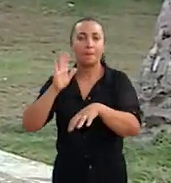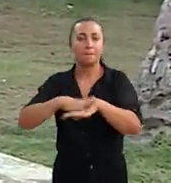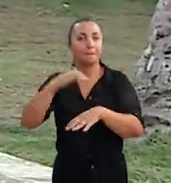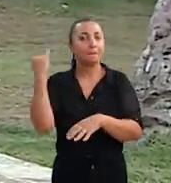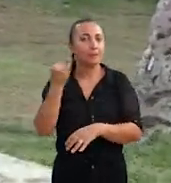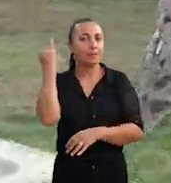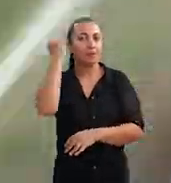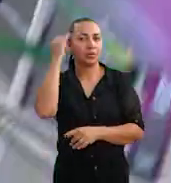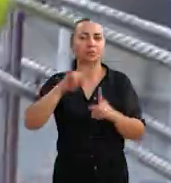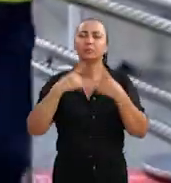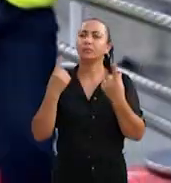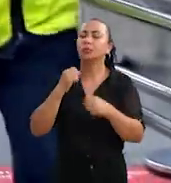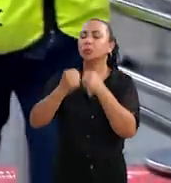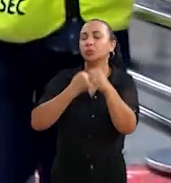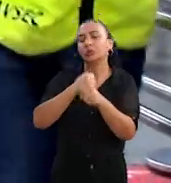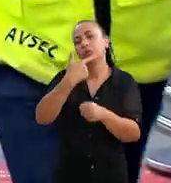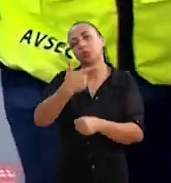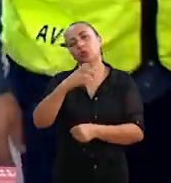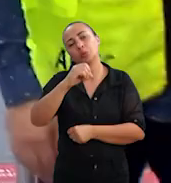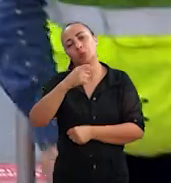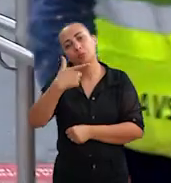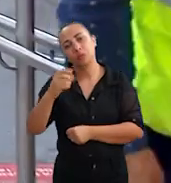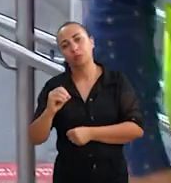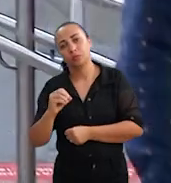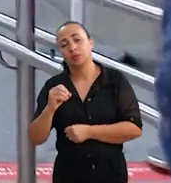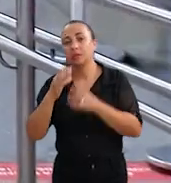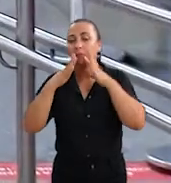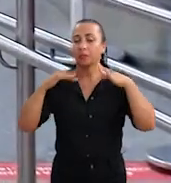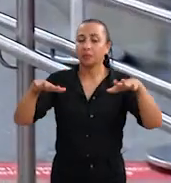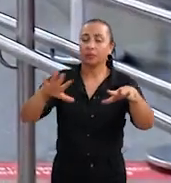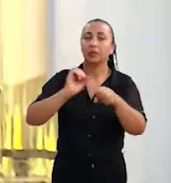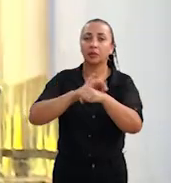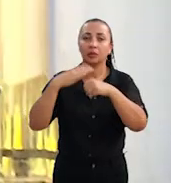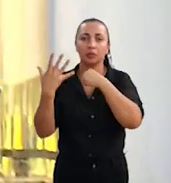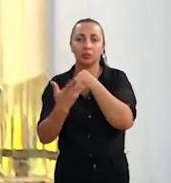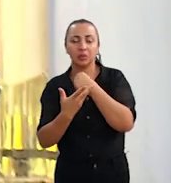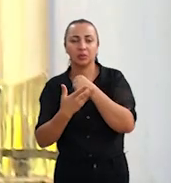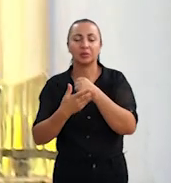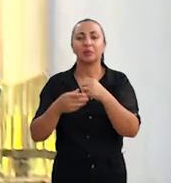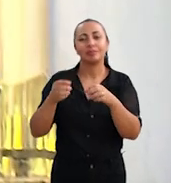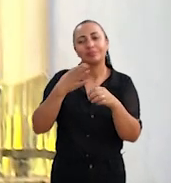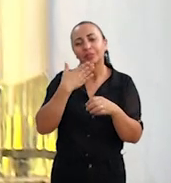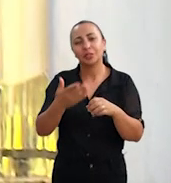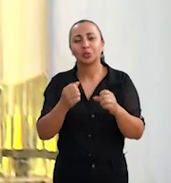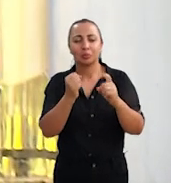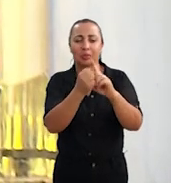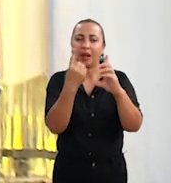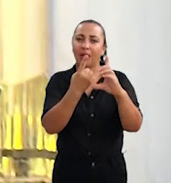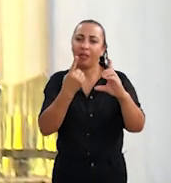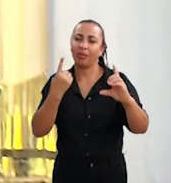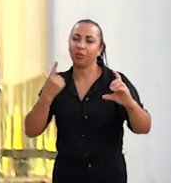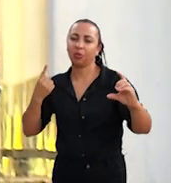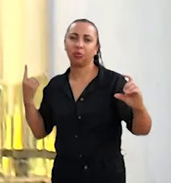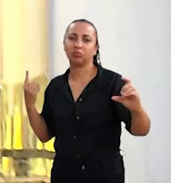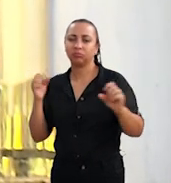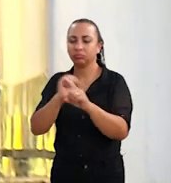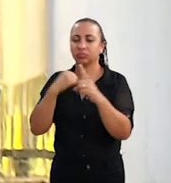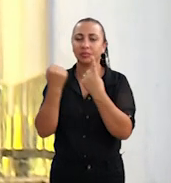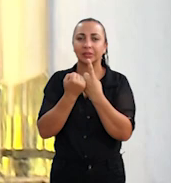mais importantes. Mas em 2020, a pandemia da Covid-19 exigiu medidas de isolamento